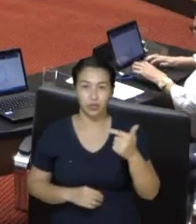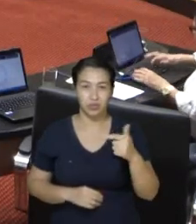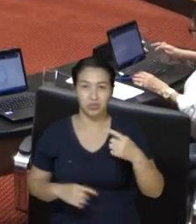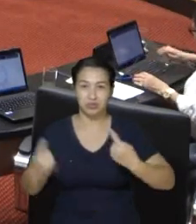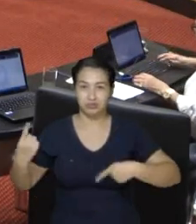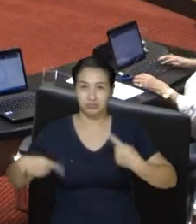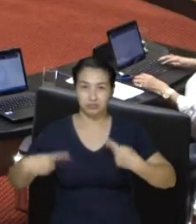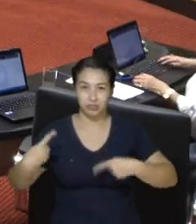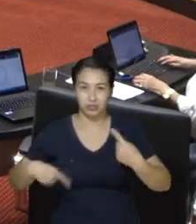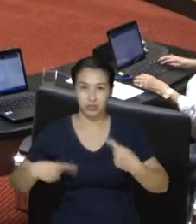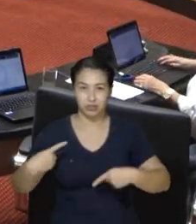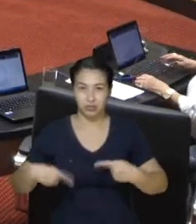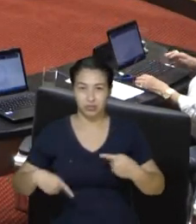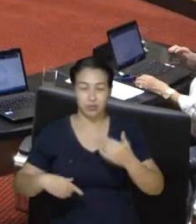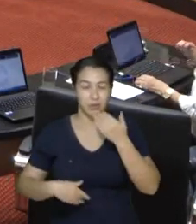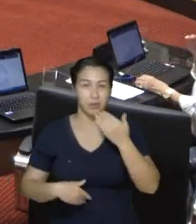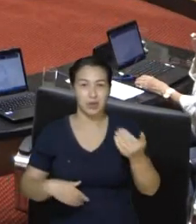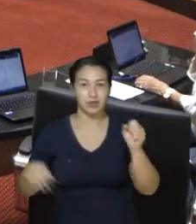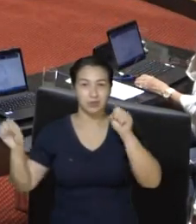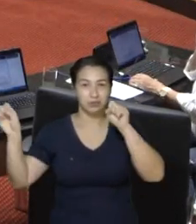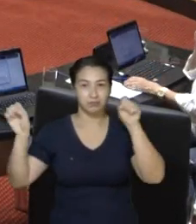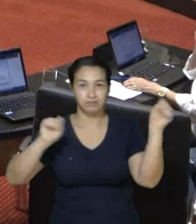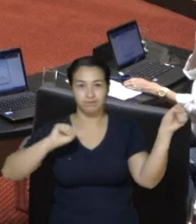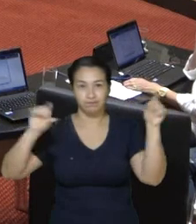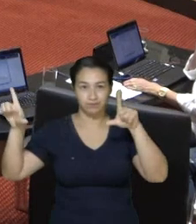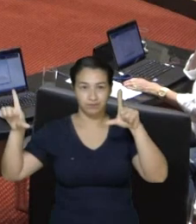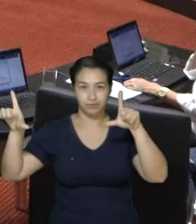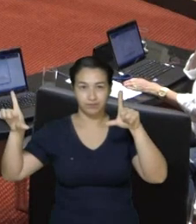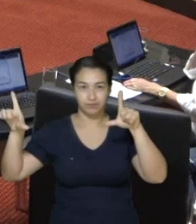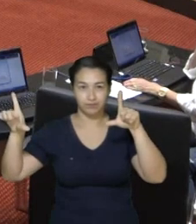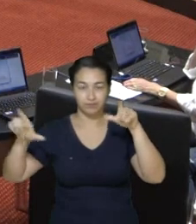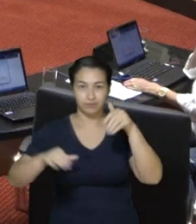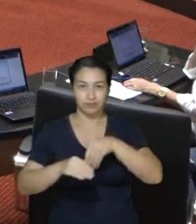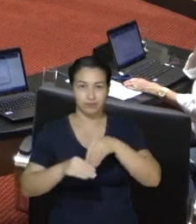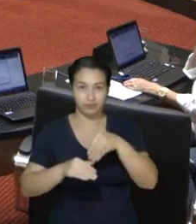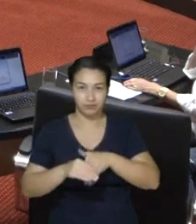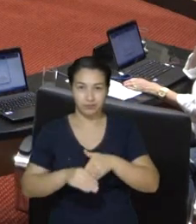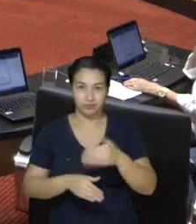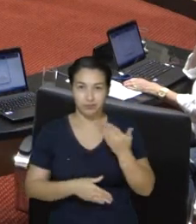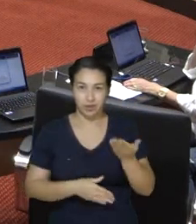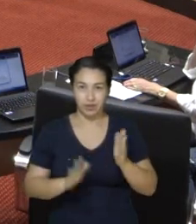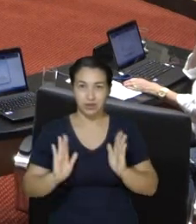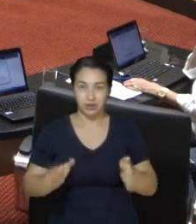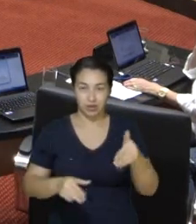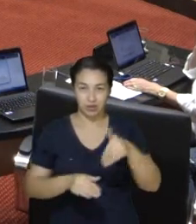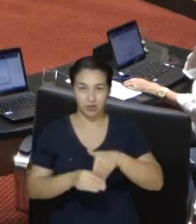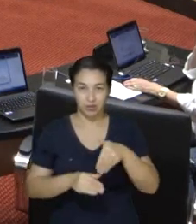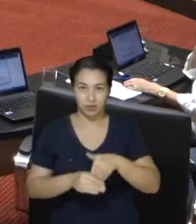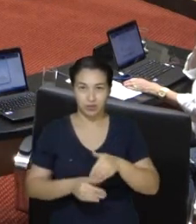discutir, peço que seja aberto o painel. Senhores deputados, exercer o seu direito de voto.